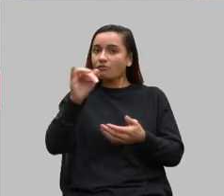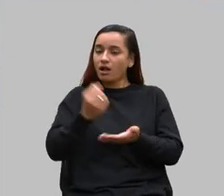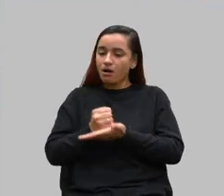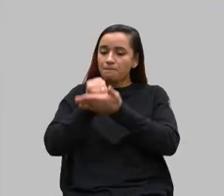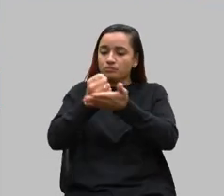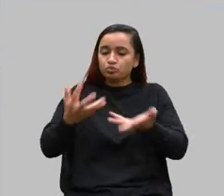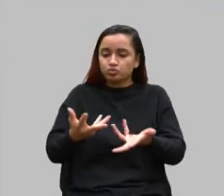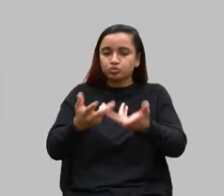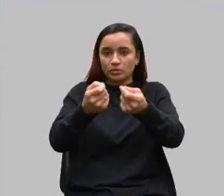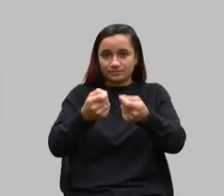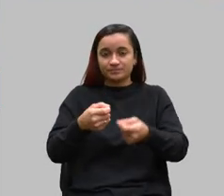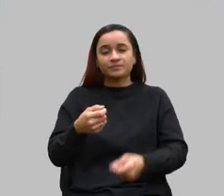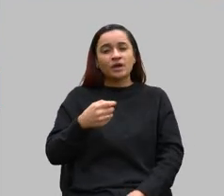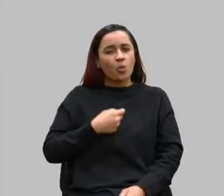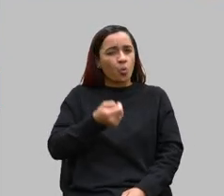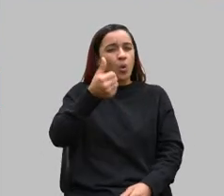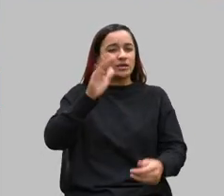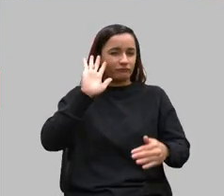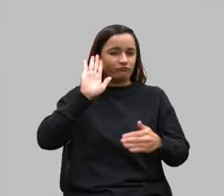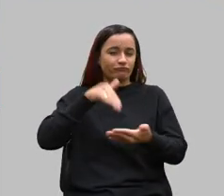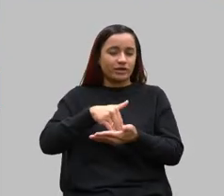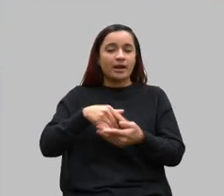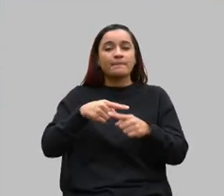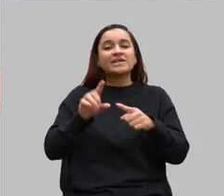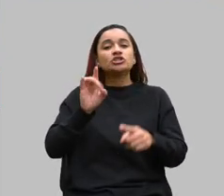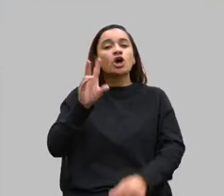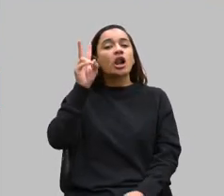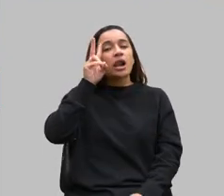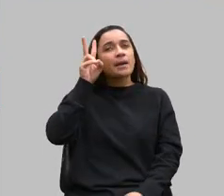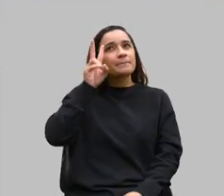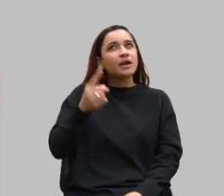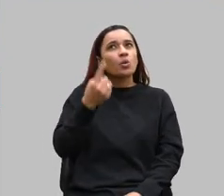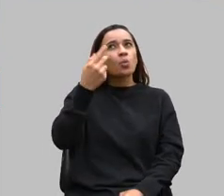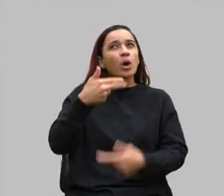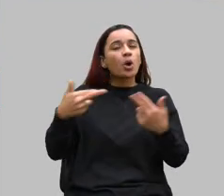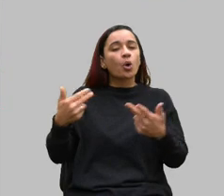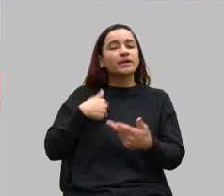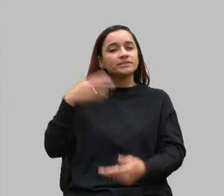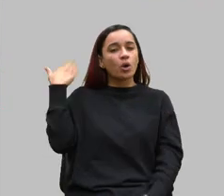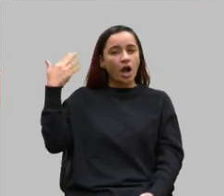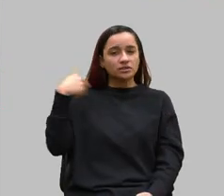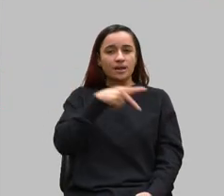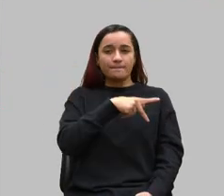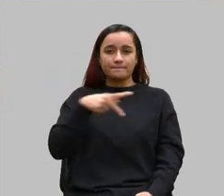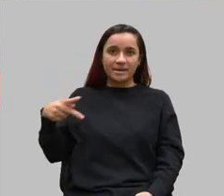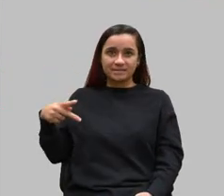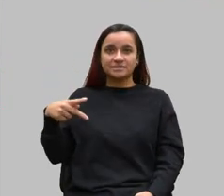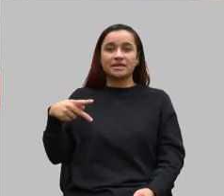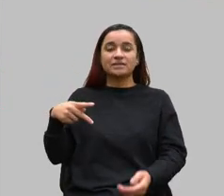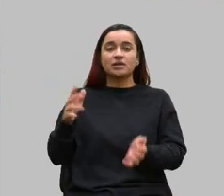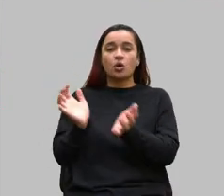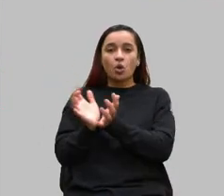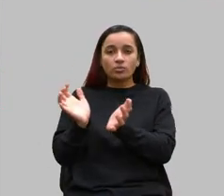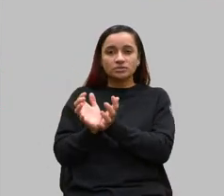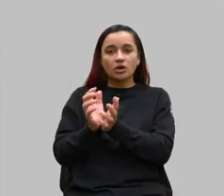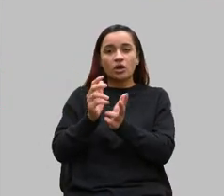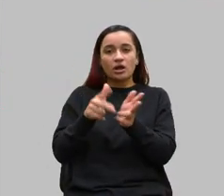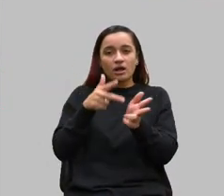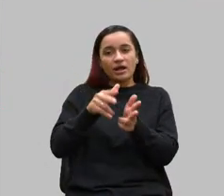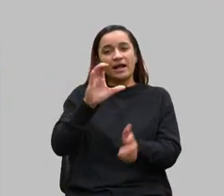experiência minha enquanto ainda presidente da Comissão de ferrovias da Assembleia vamos visitar o porto Ferroviário de